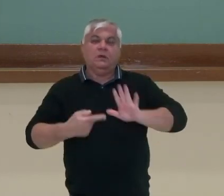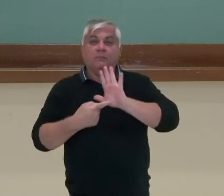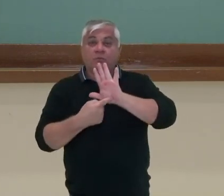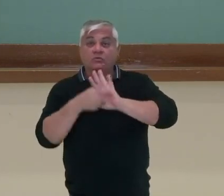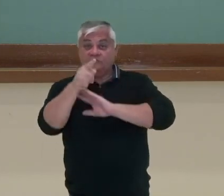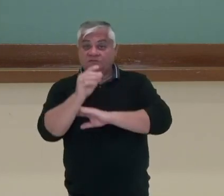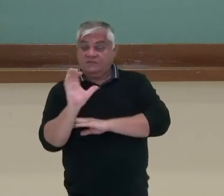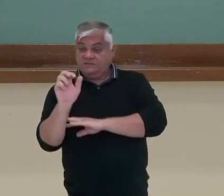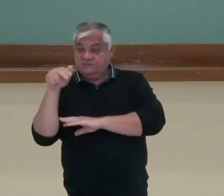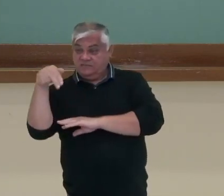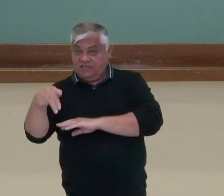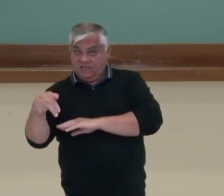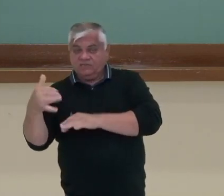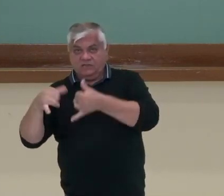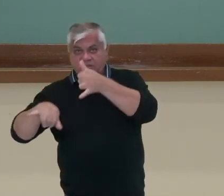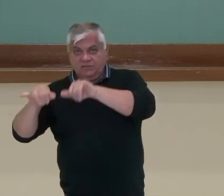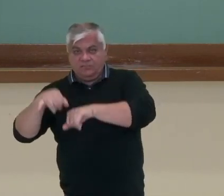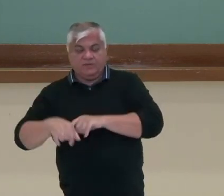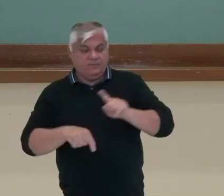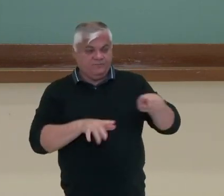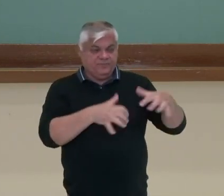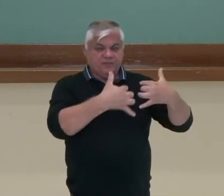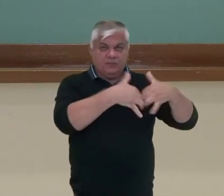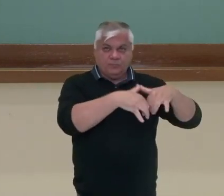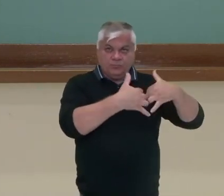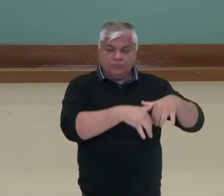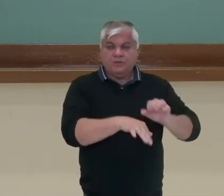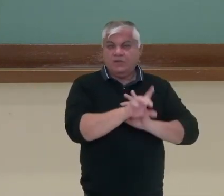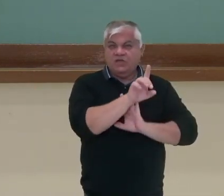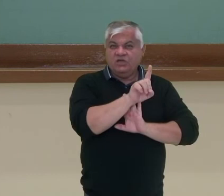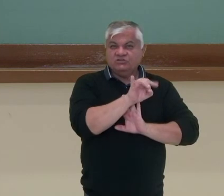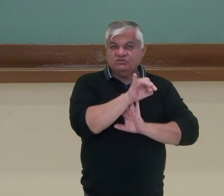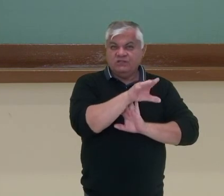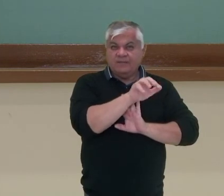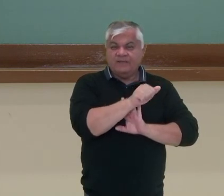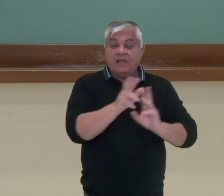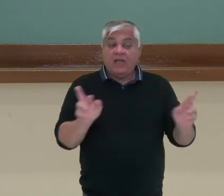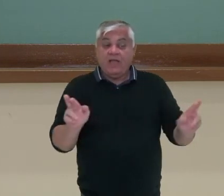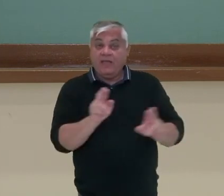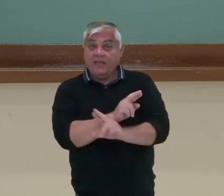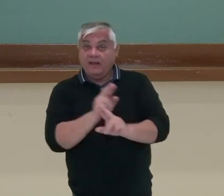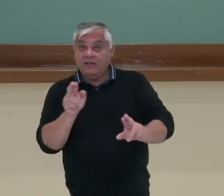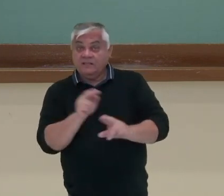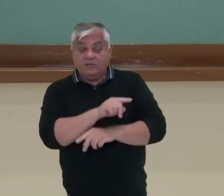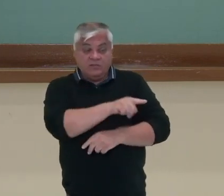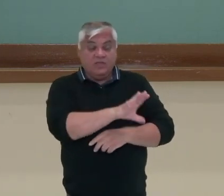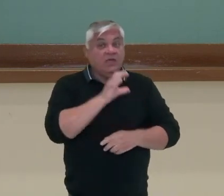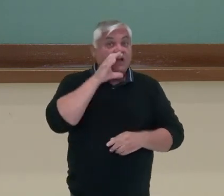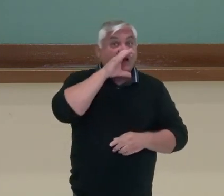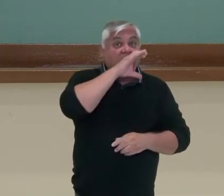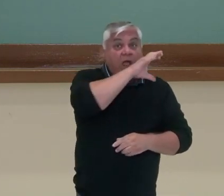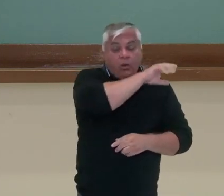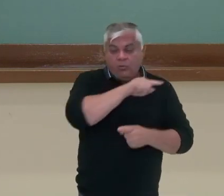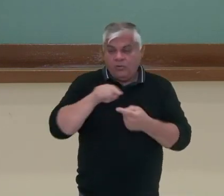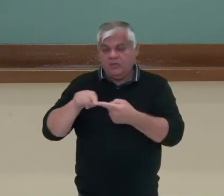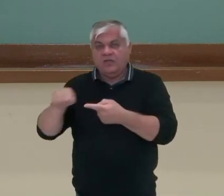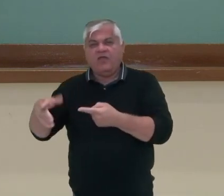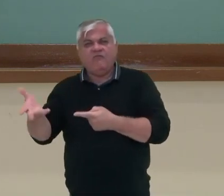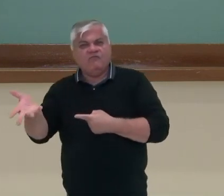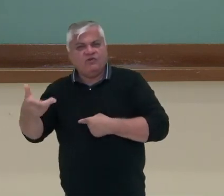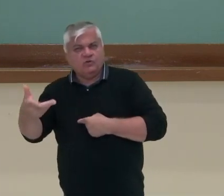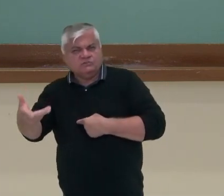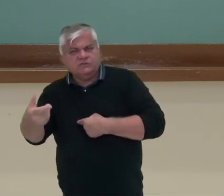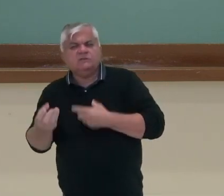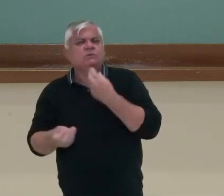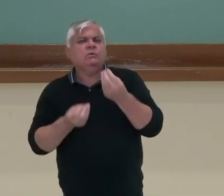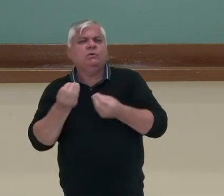cinética, química e termodinâmica, né, e a relação que existe entre as reações endotérmicas e exotérmicas e esses dois conhecimentos, ele quer